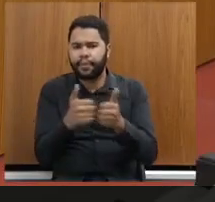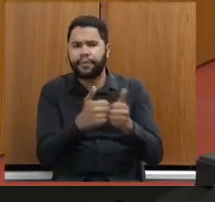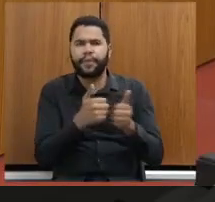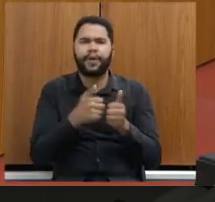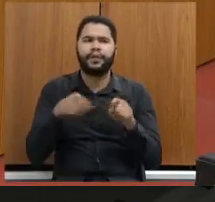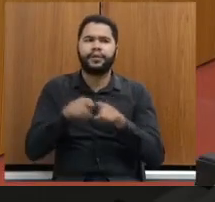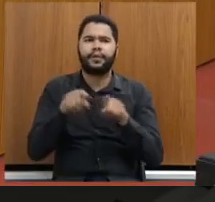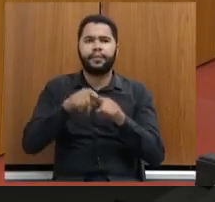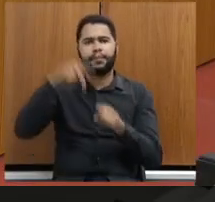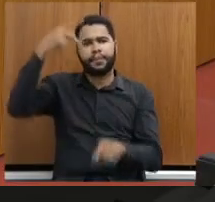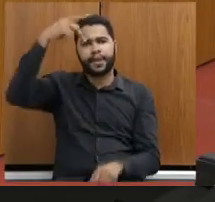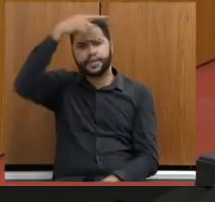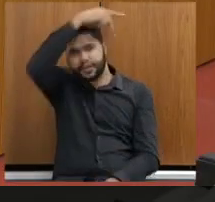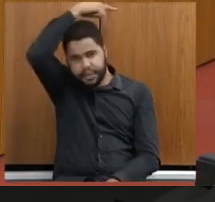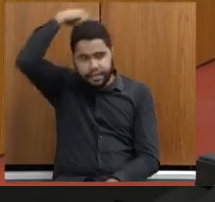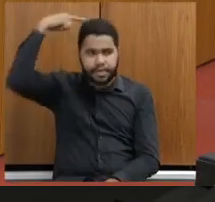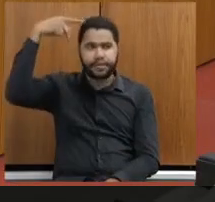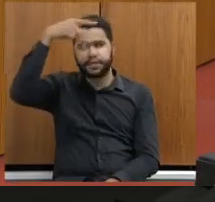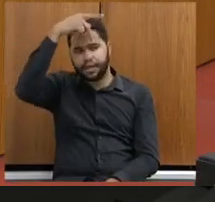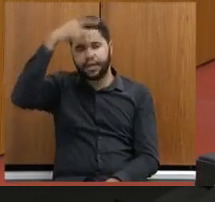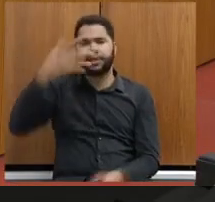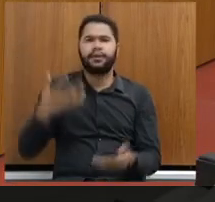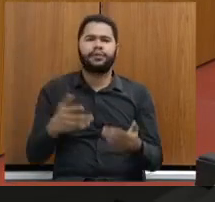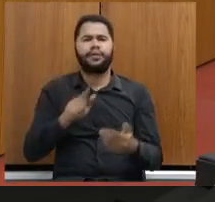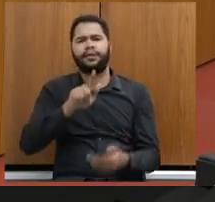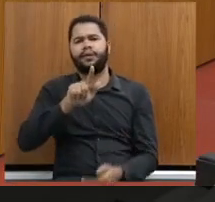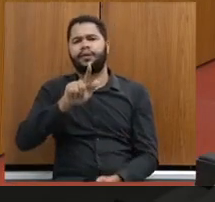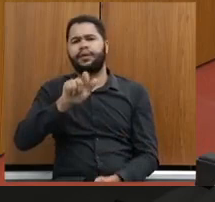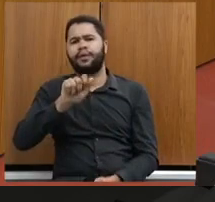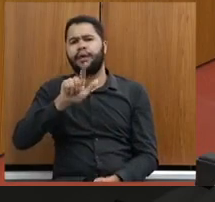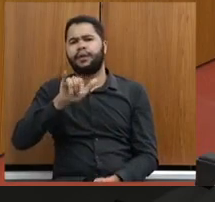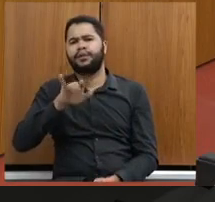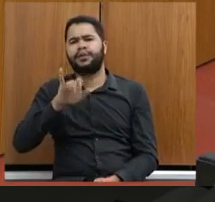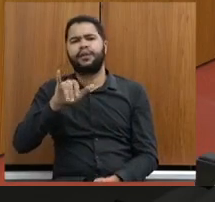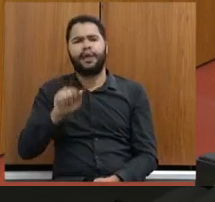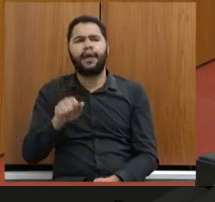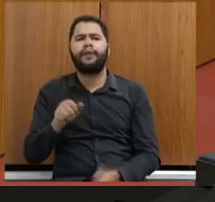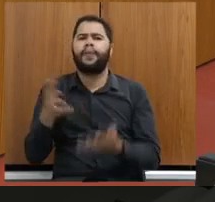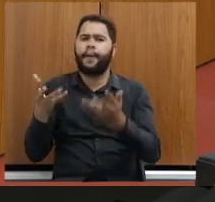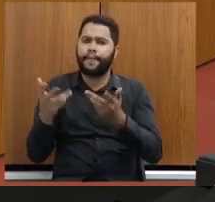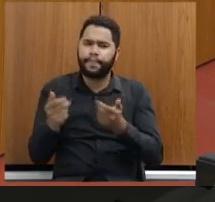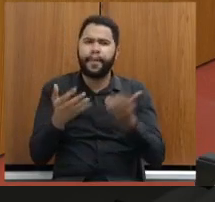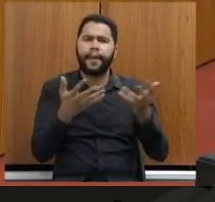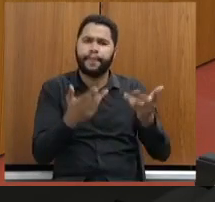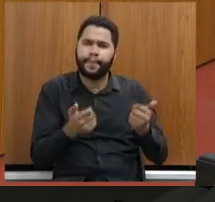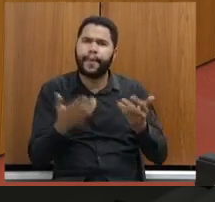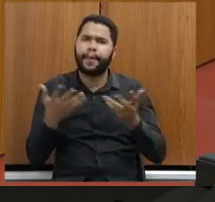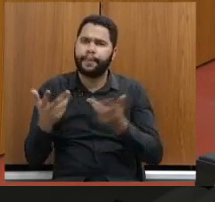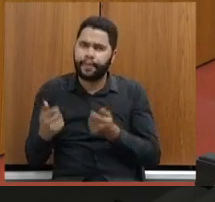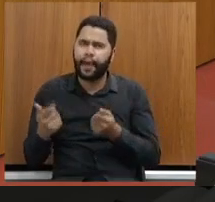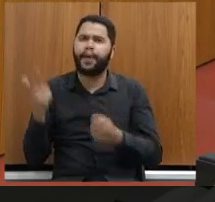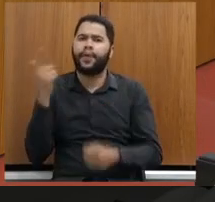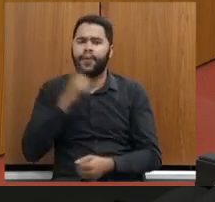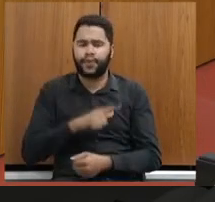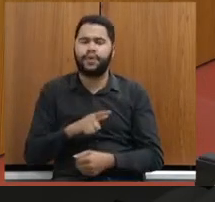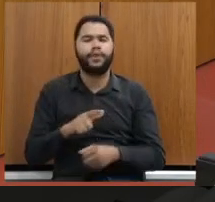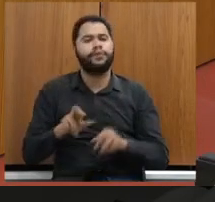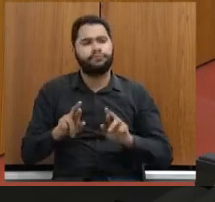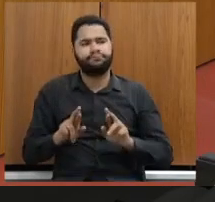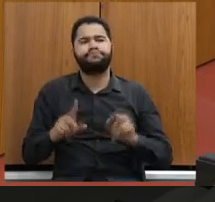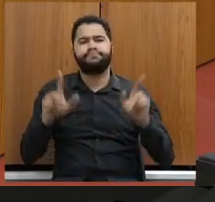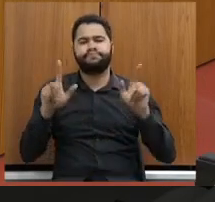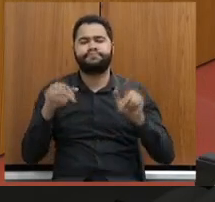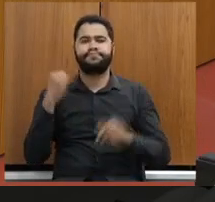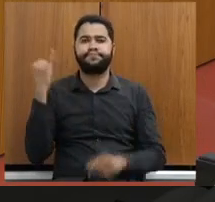Rita todo mundo ali no entorno né Galiléia são muitos municípios que vão ser atendidos ele e isso vai fazer uma